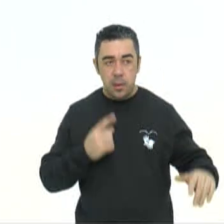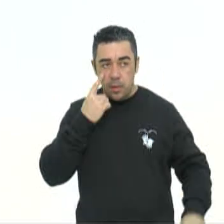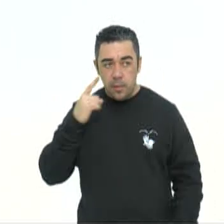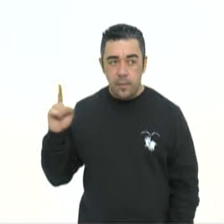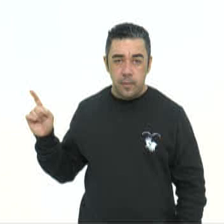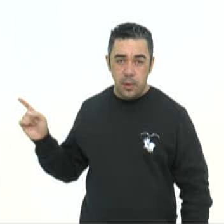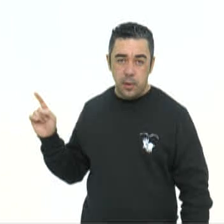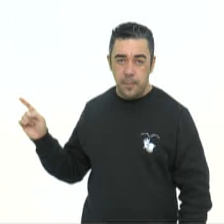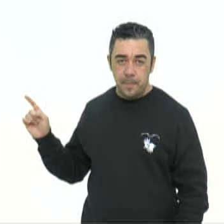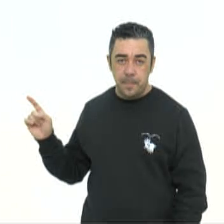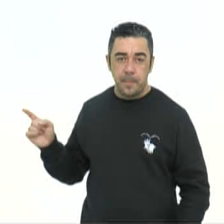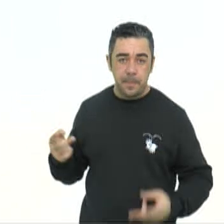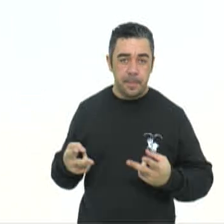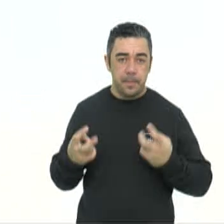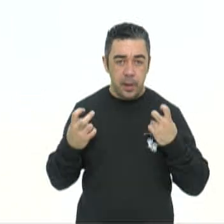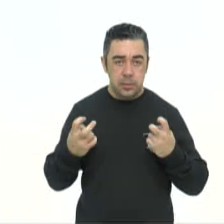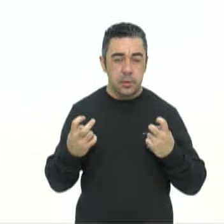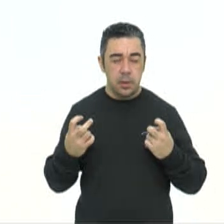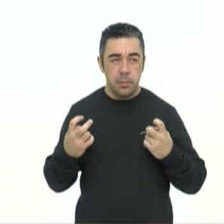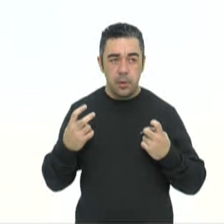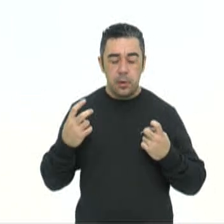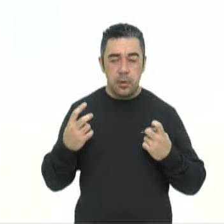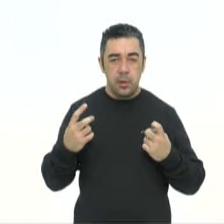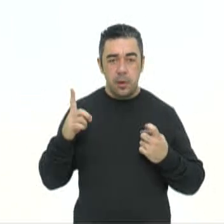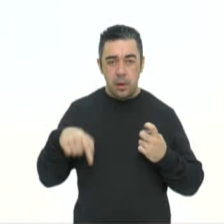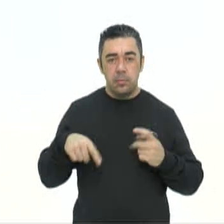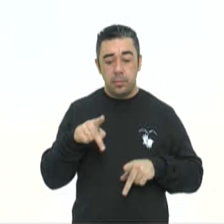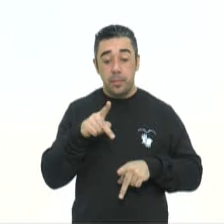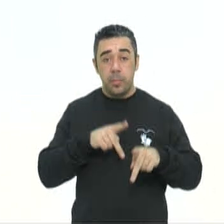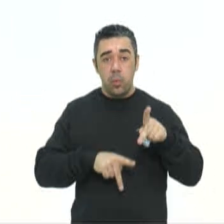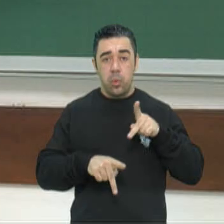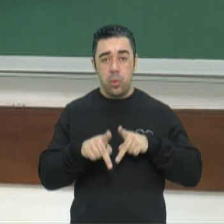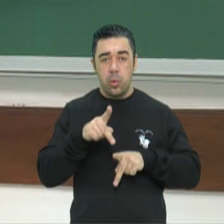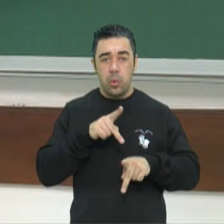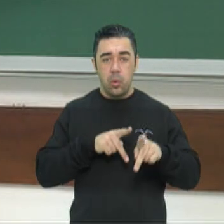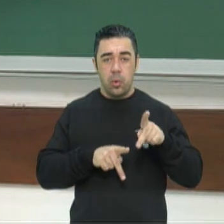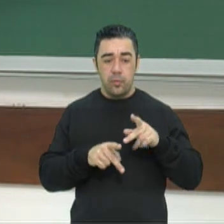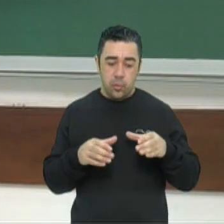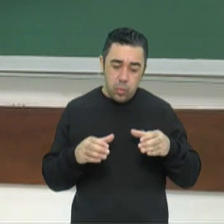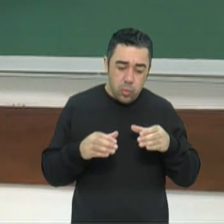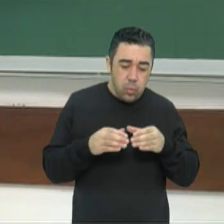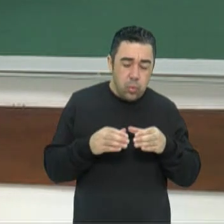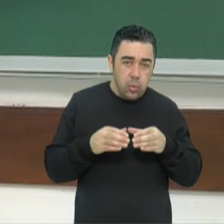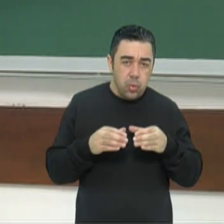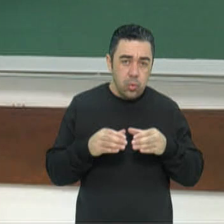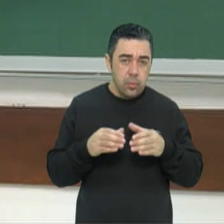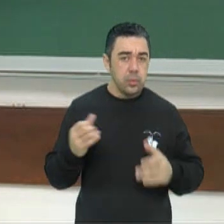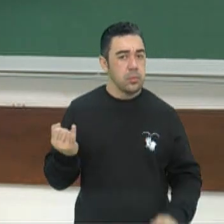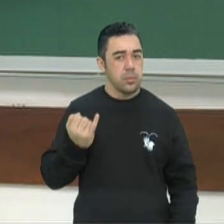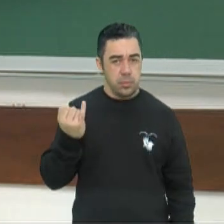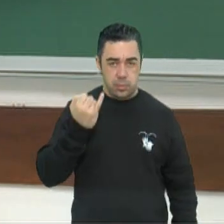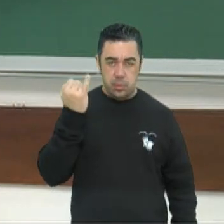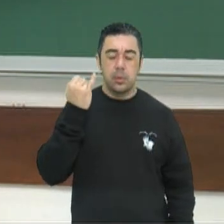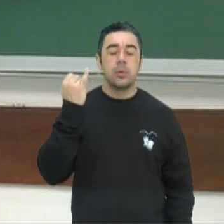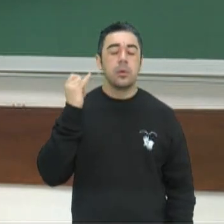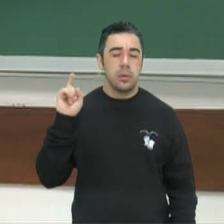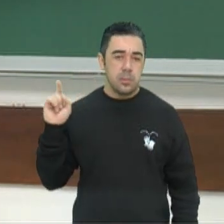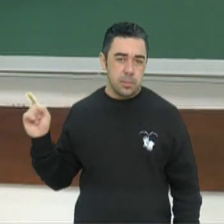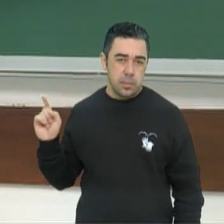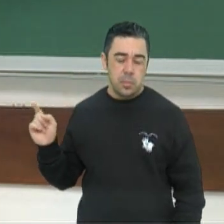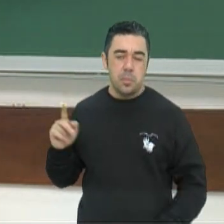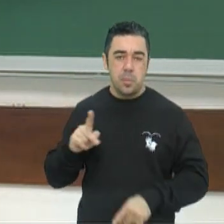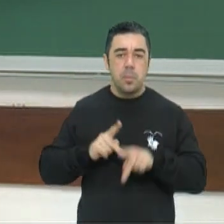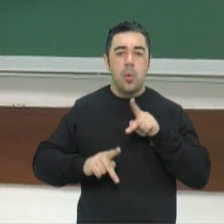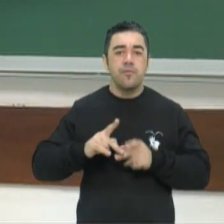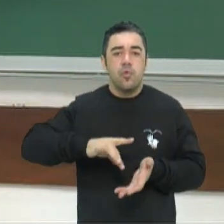consegue perceber a questão do povo, né? Do quanto o aspecto coletivo é importante nos povos